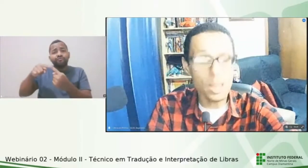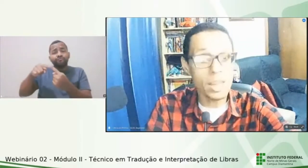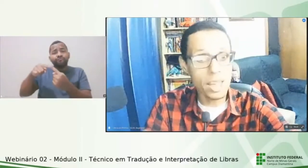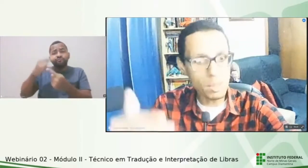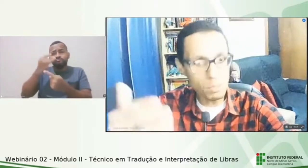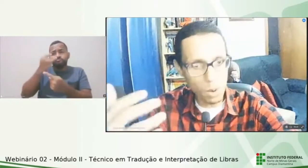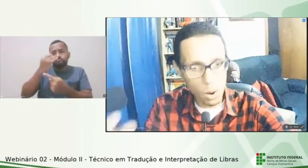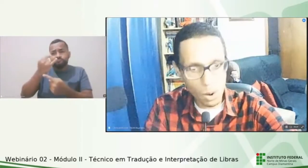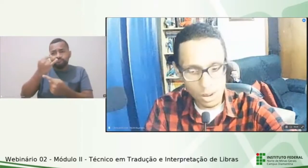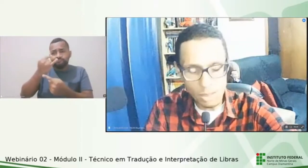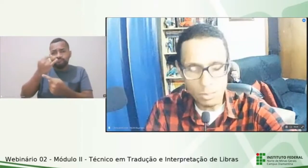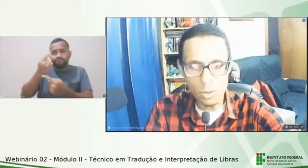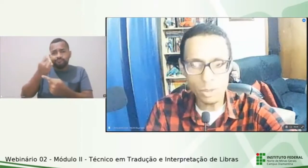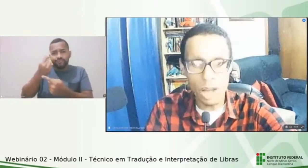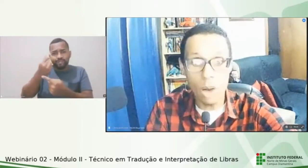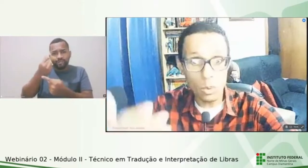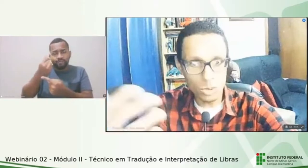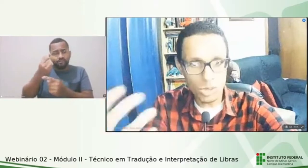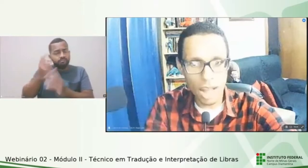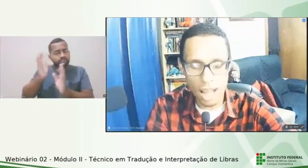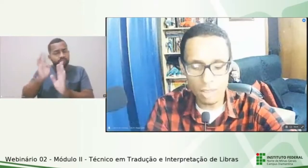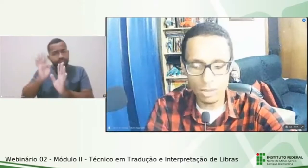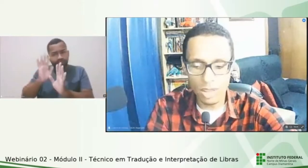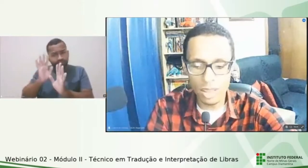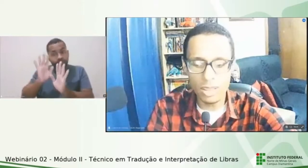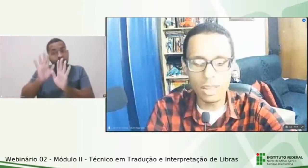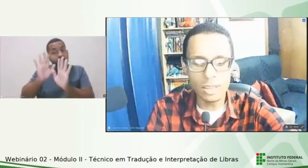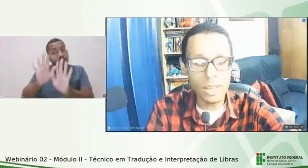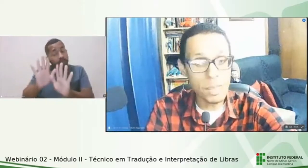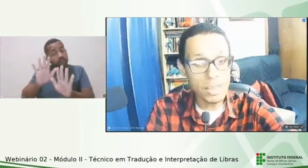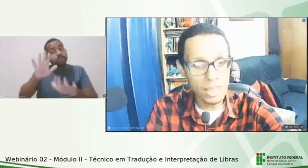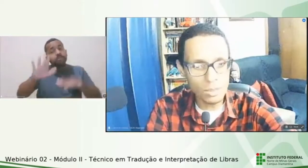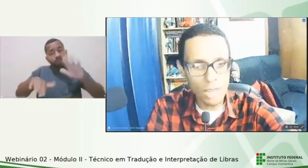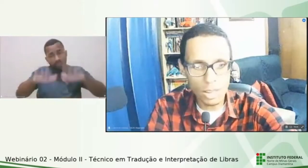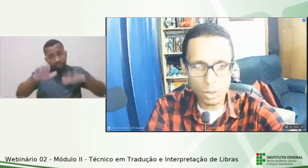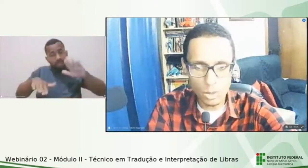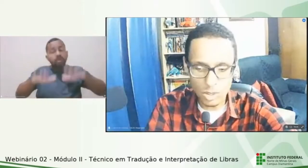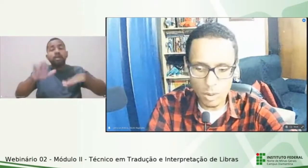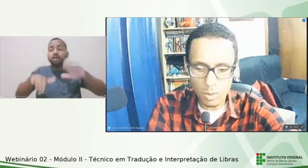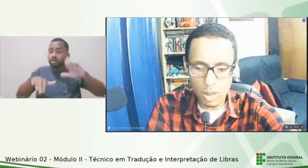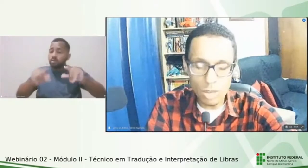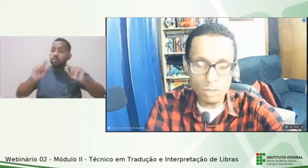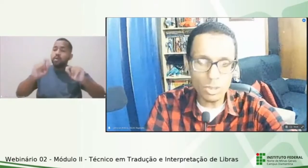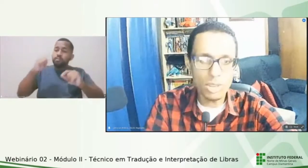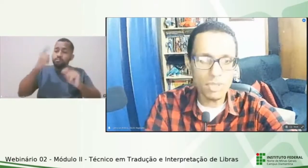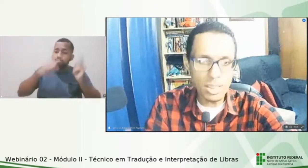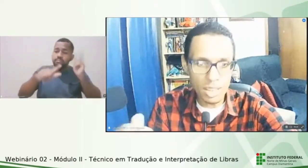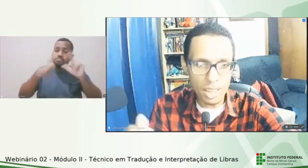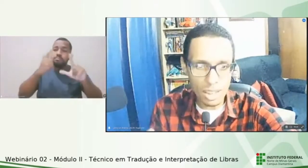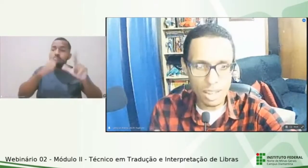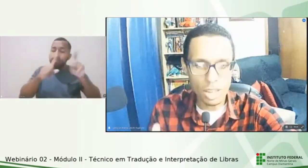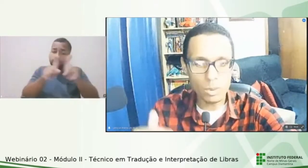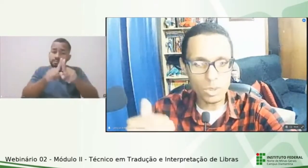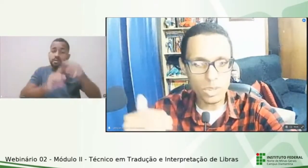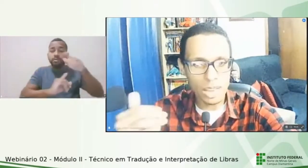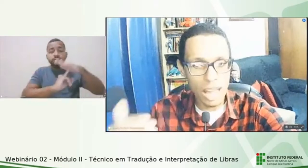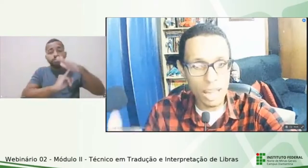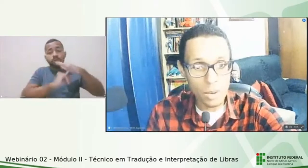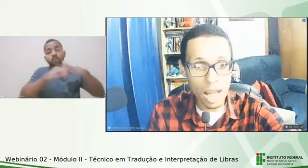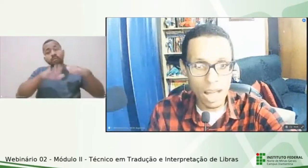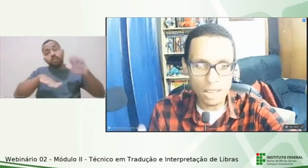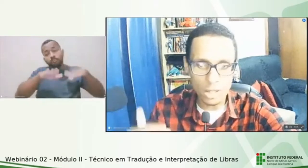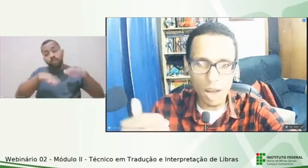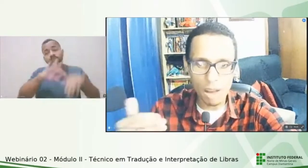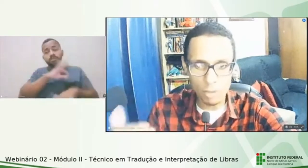dinheiro, embora em alguns casos, né, dependendo da instituição, você vai ter um